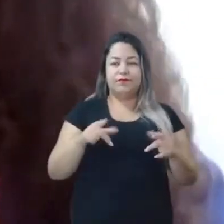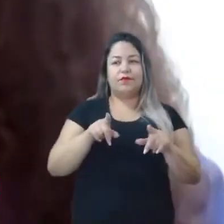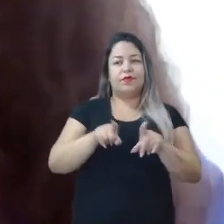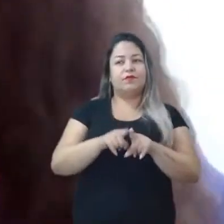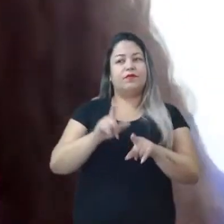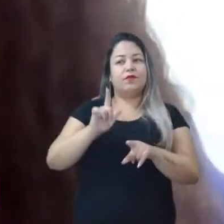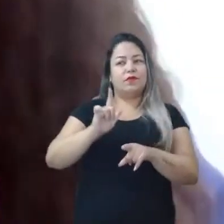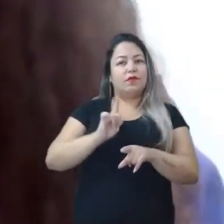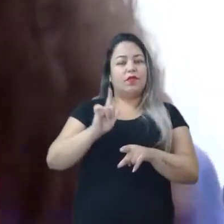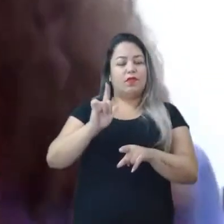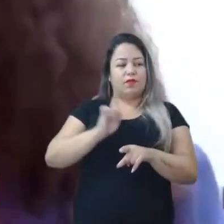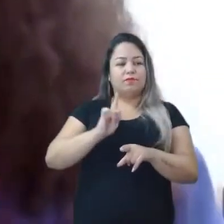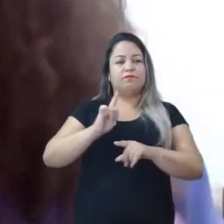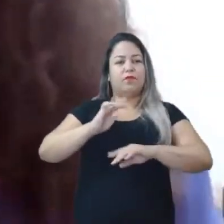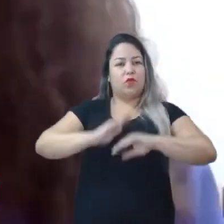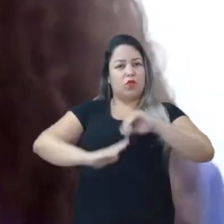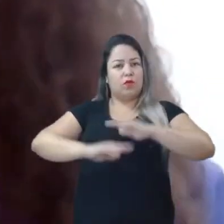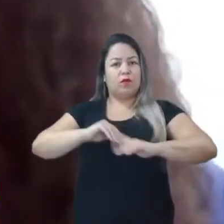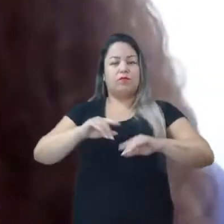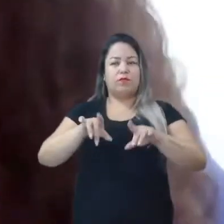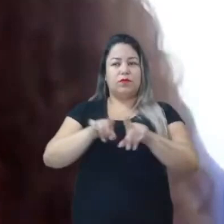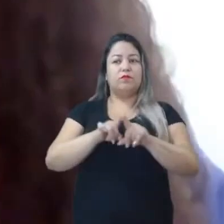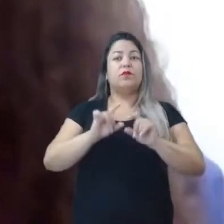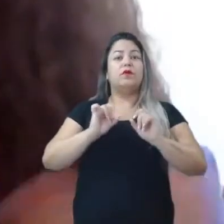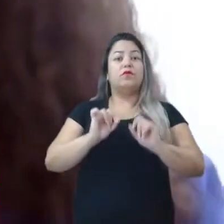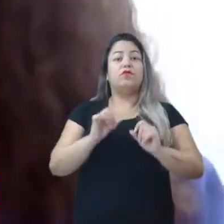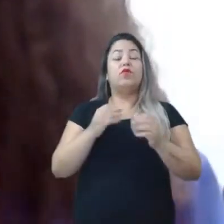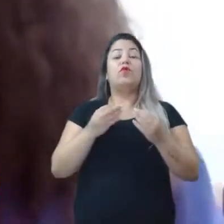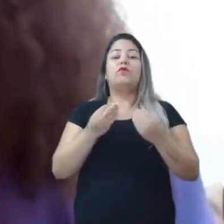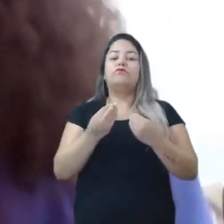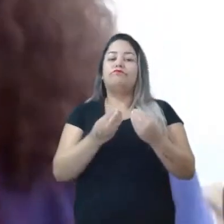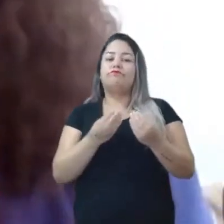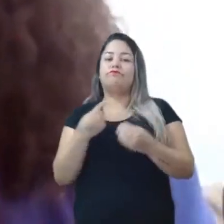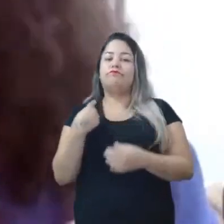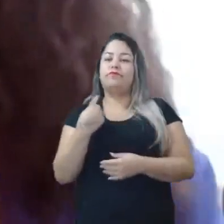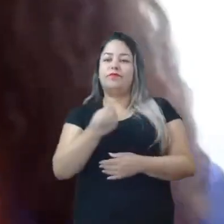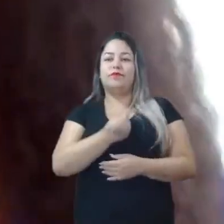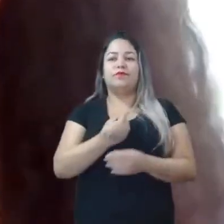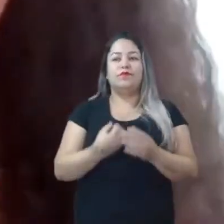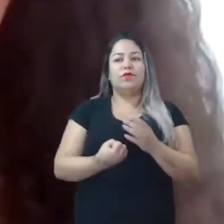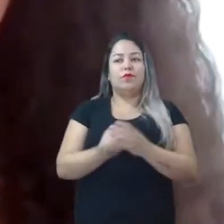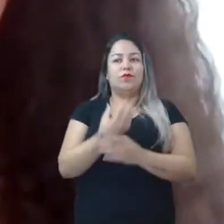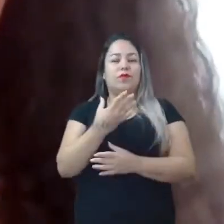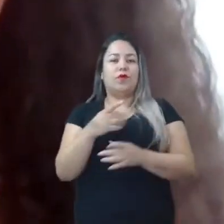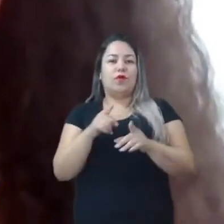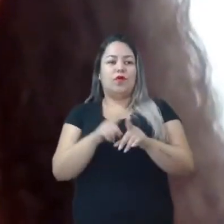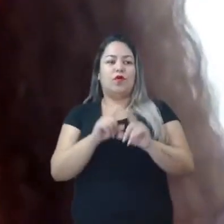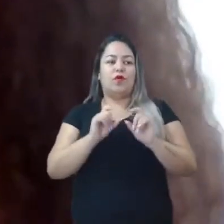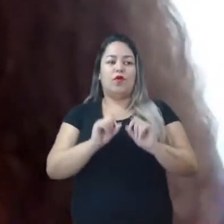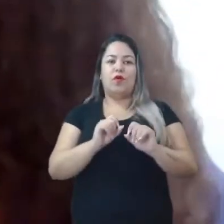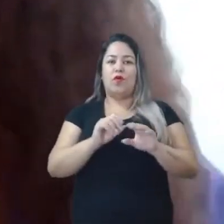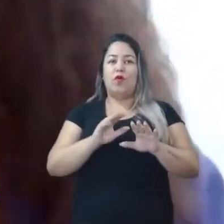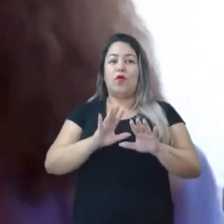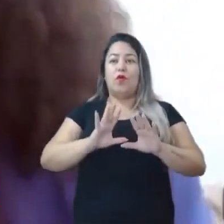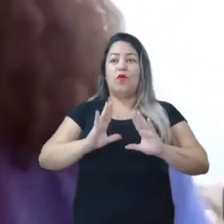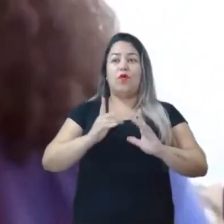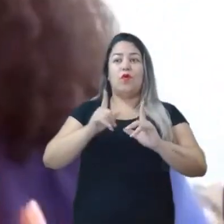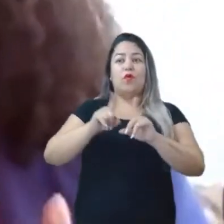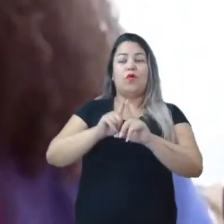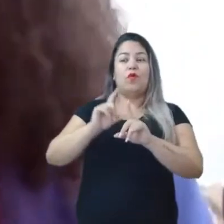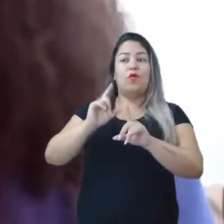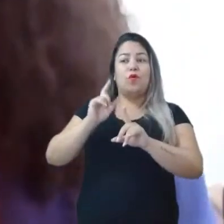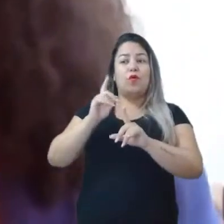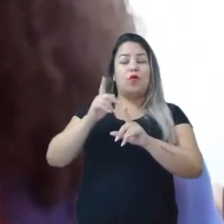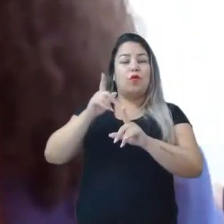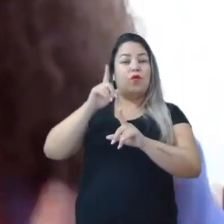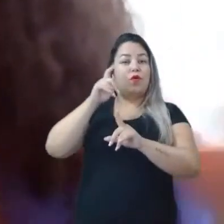muito incisiva, né, e isso quando a gente cria instrumentos como o Fórum Nacional de Mulheres Negras petista,